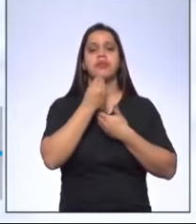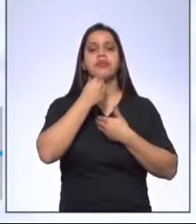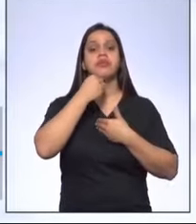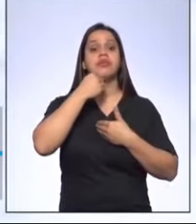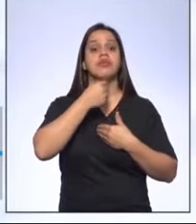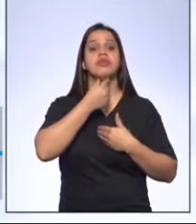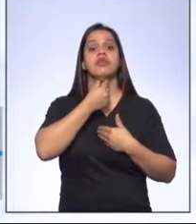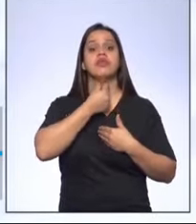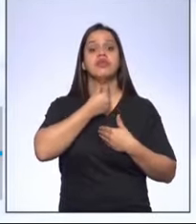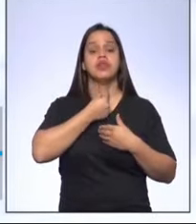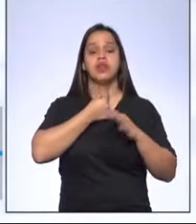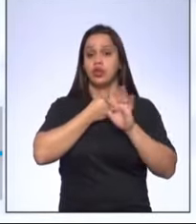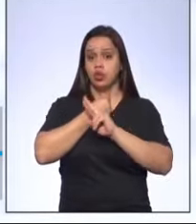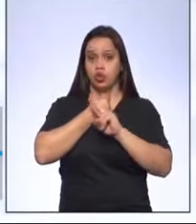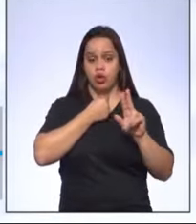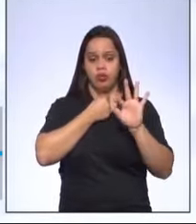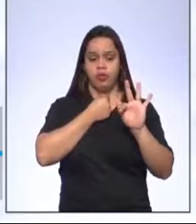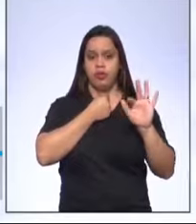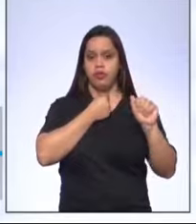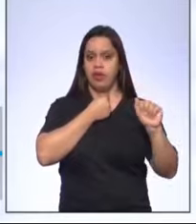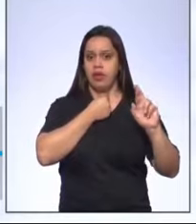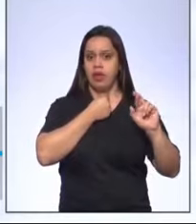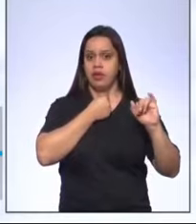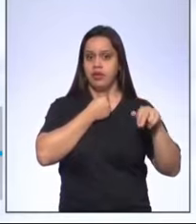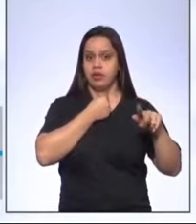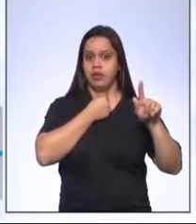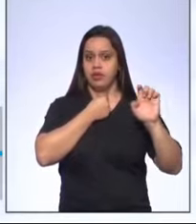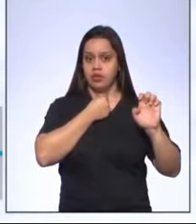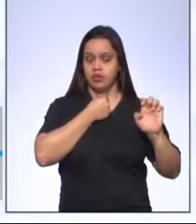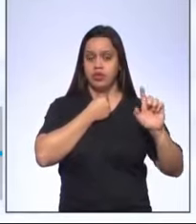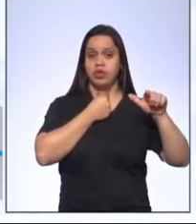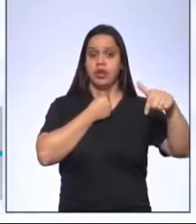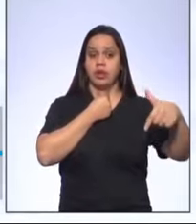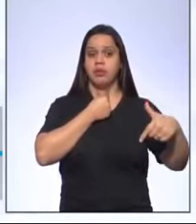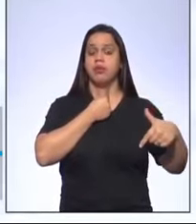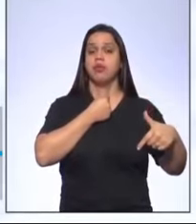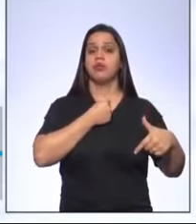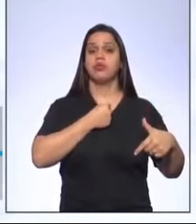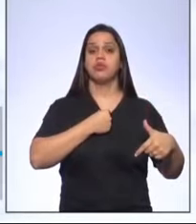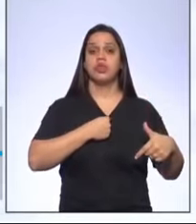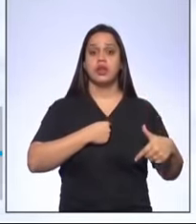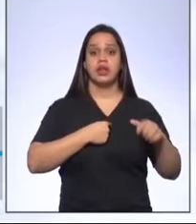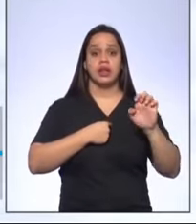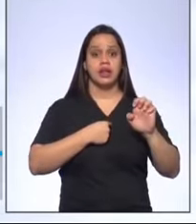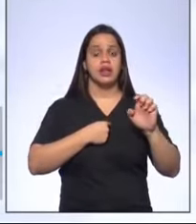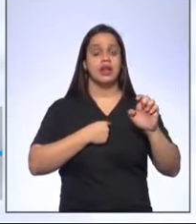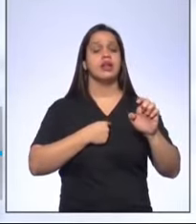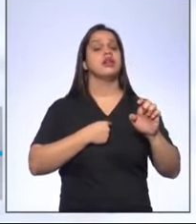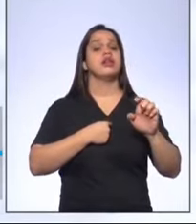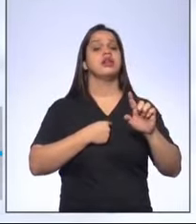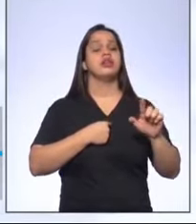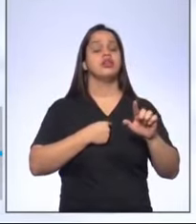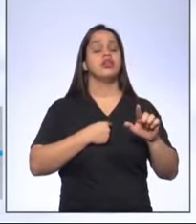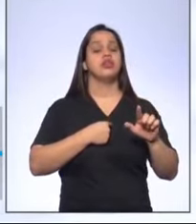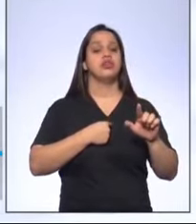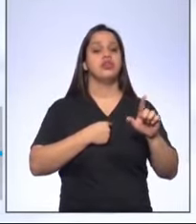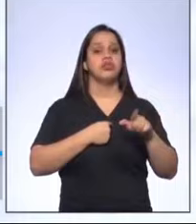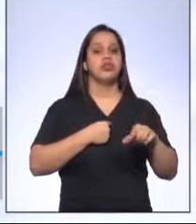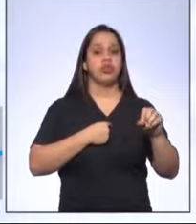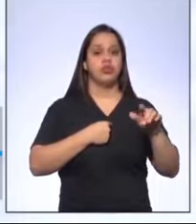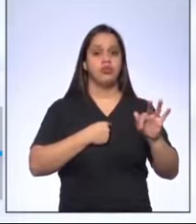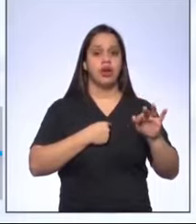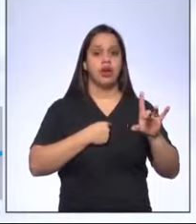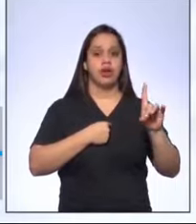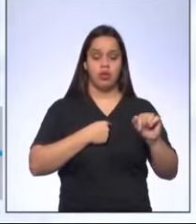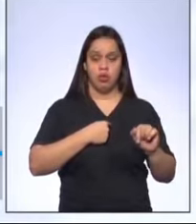minha faringe e vai para o esôfago, tá? No esôfago vai acontecer